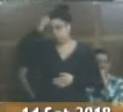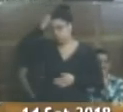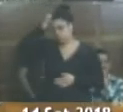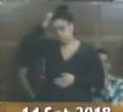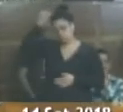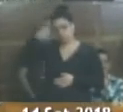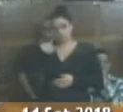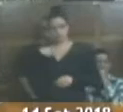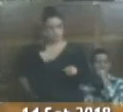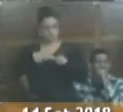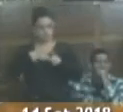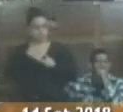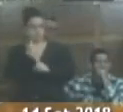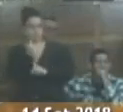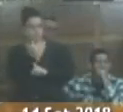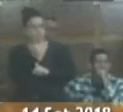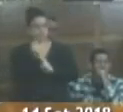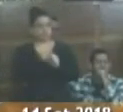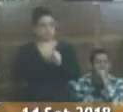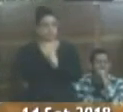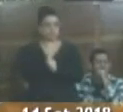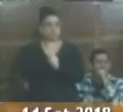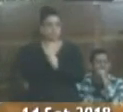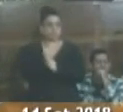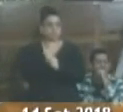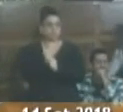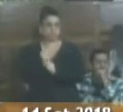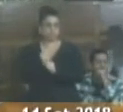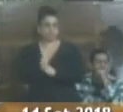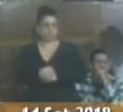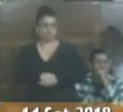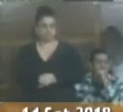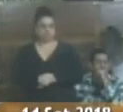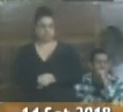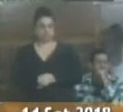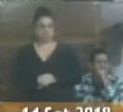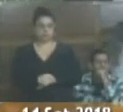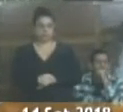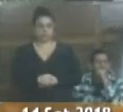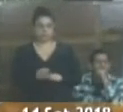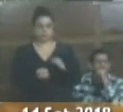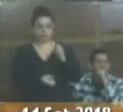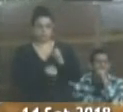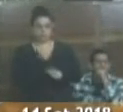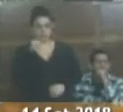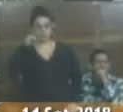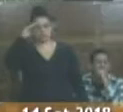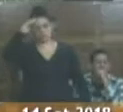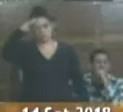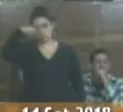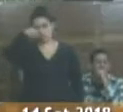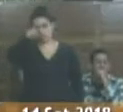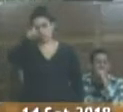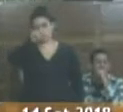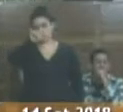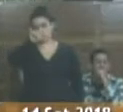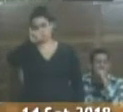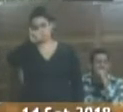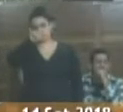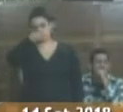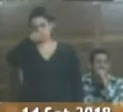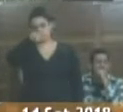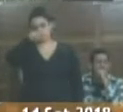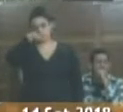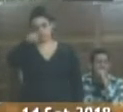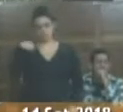almirantes durante 17 anos e o precursor do nosso Instituto foi o almirante Maximiano da Fonseca. Trabalhei